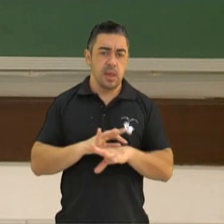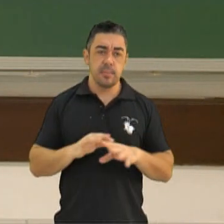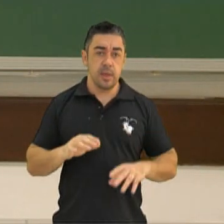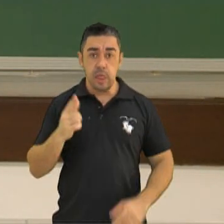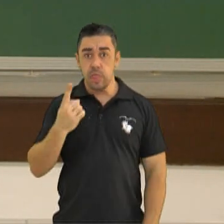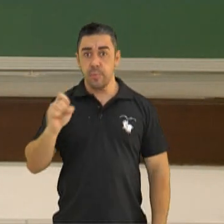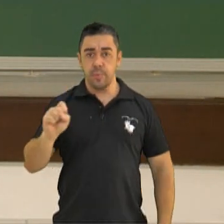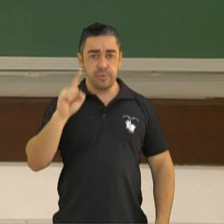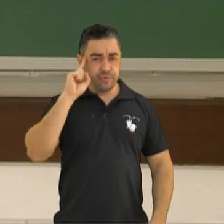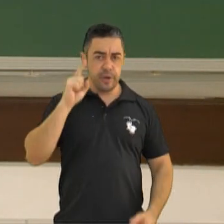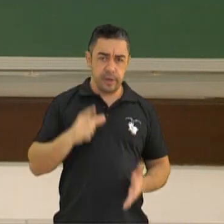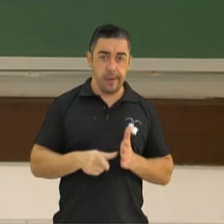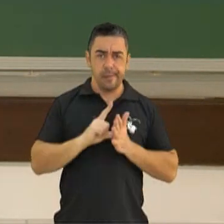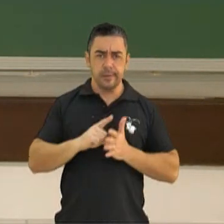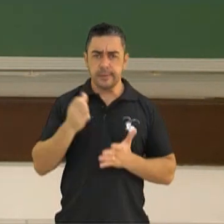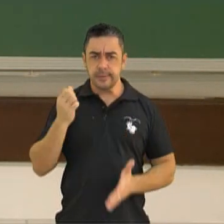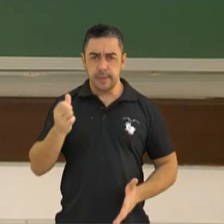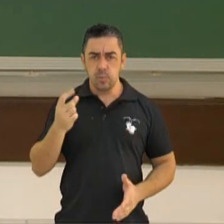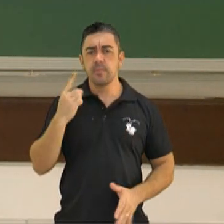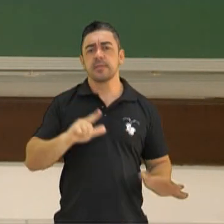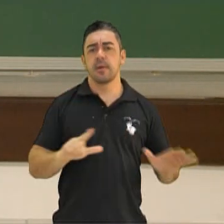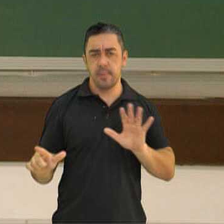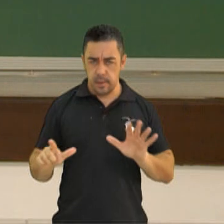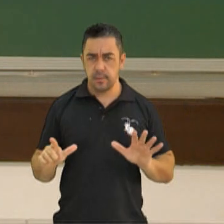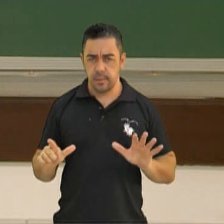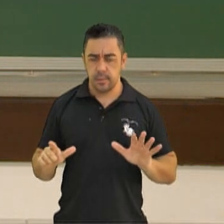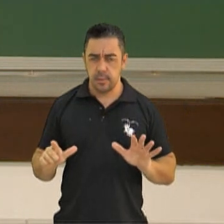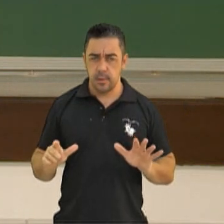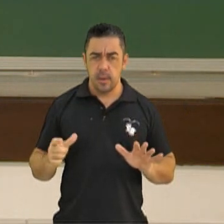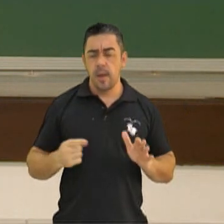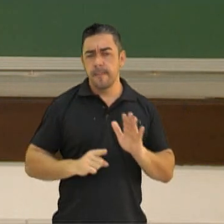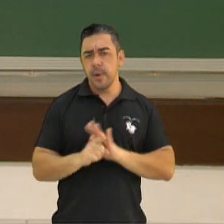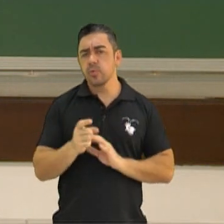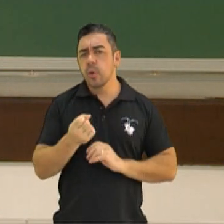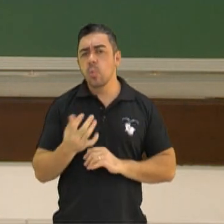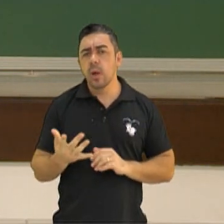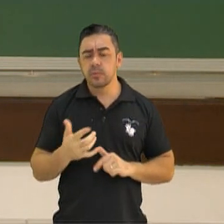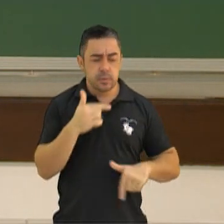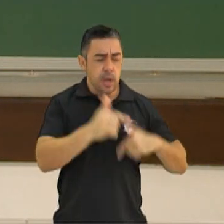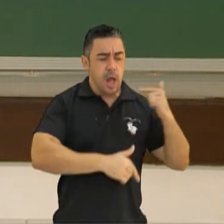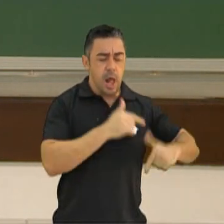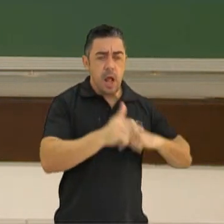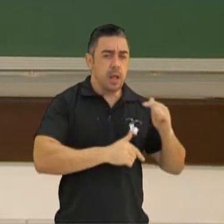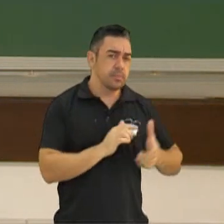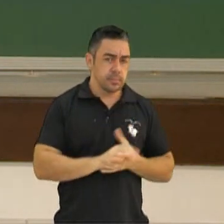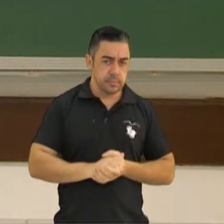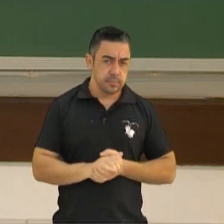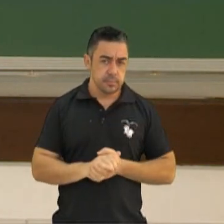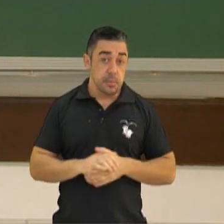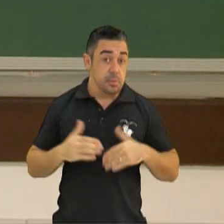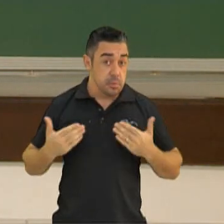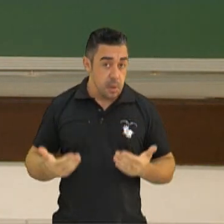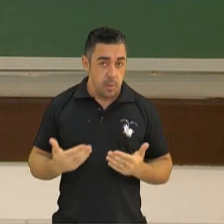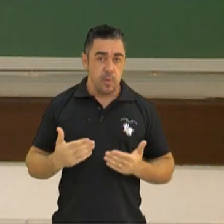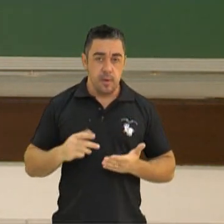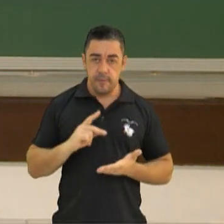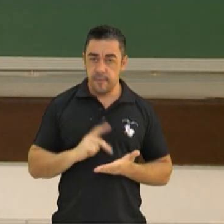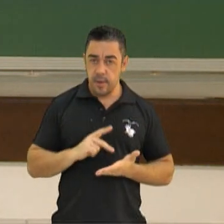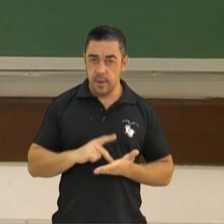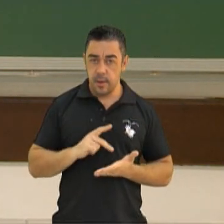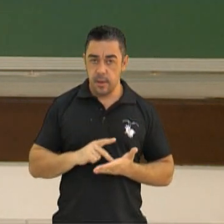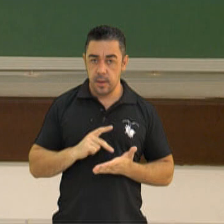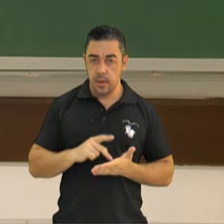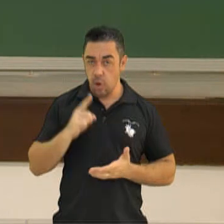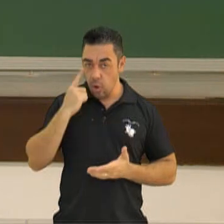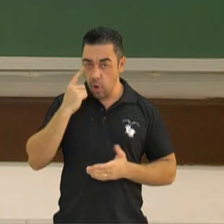dias. Quer que termine em 6, uma semana, né? Quantas máquinas serão necessárias? Então, na verdade, gente,